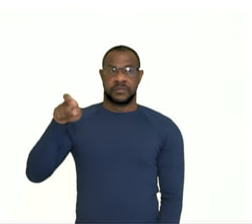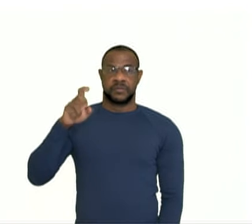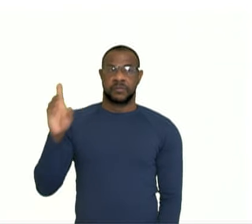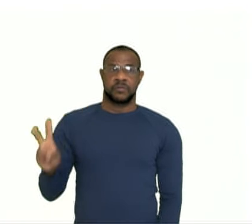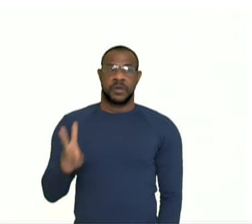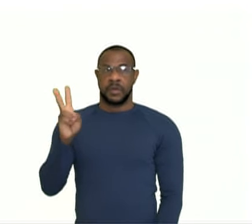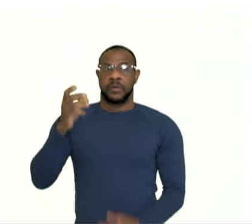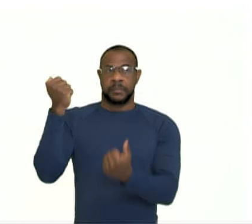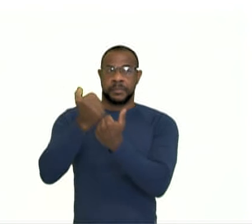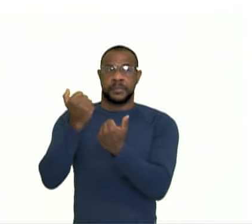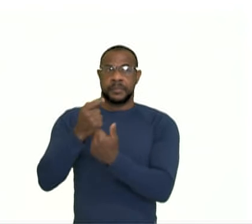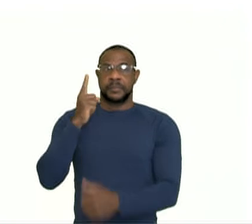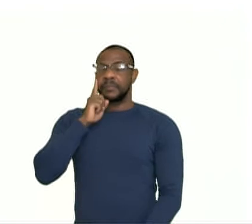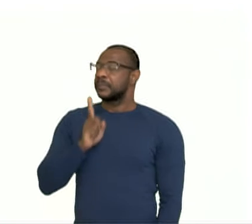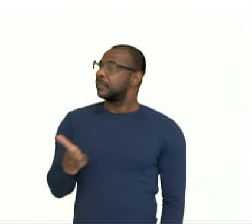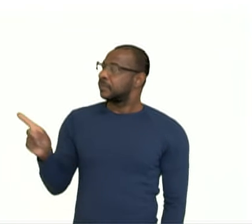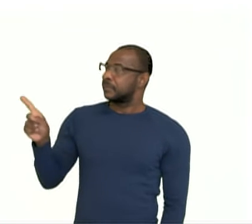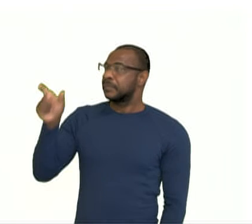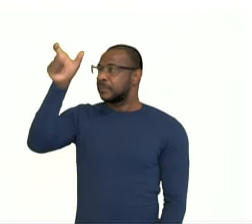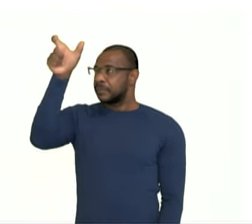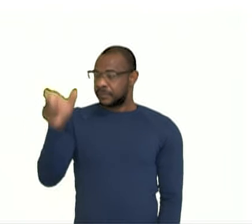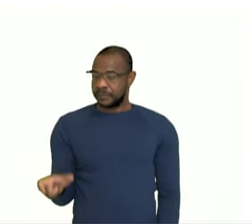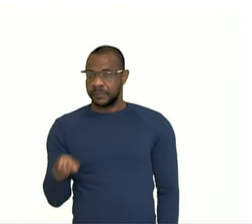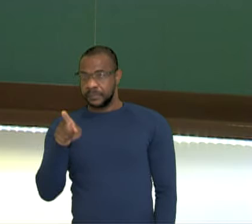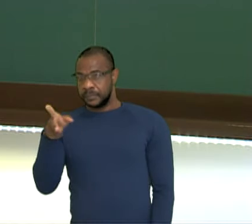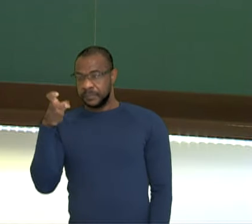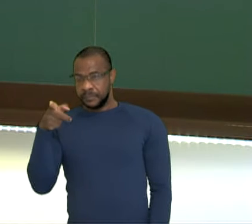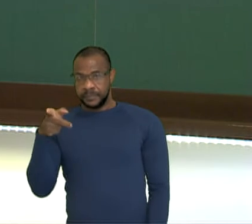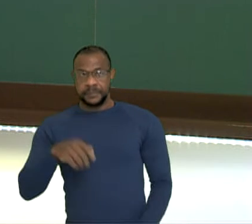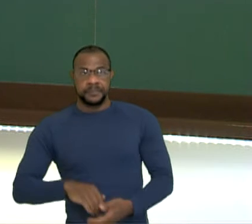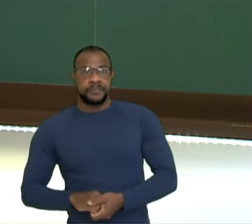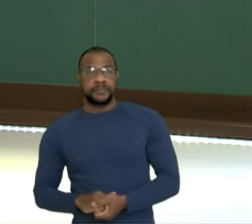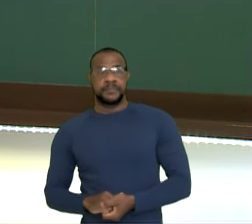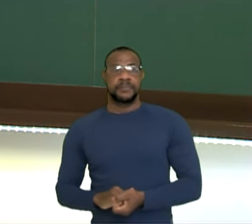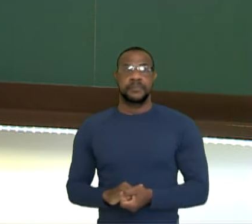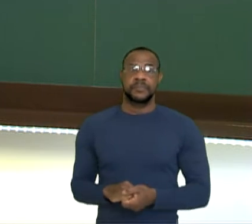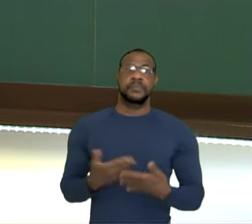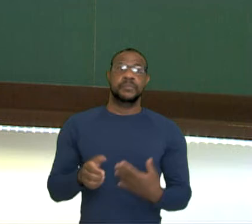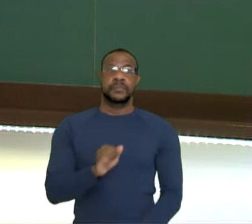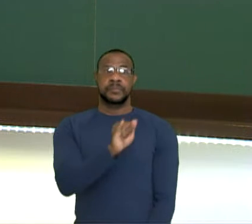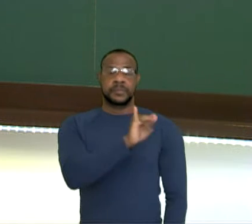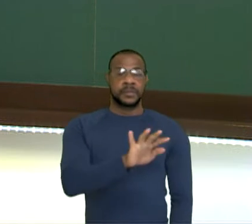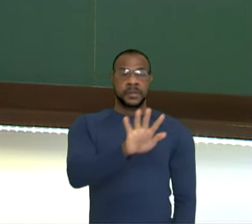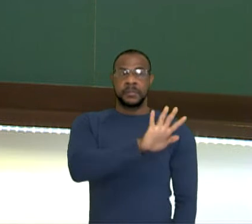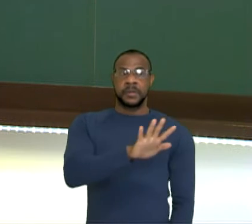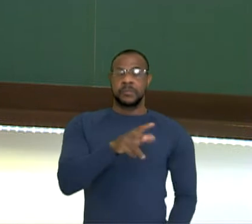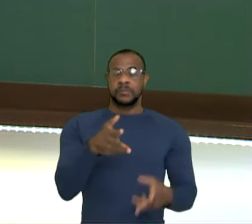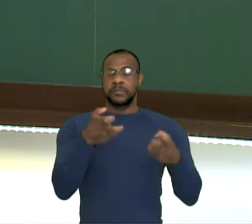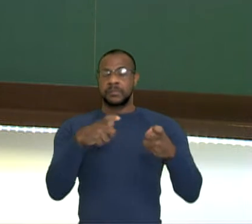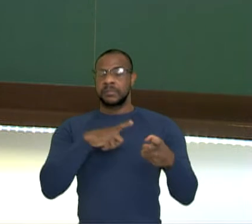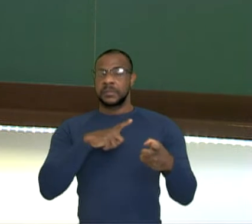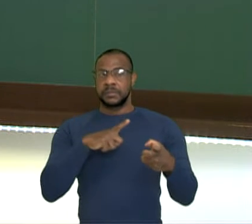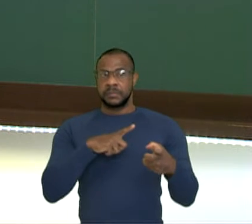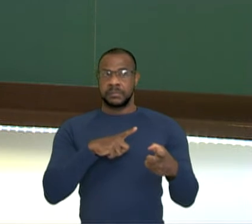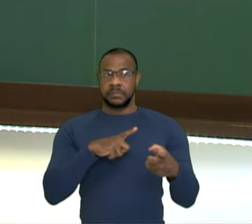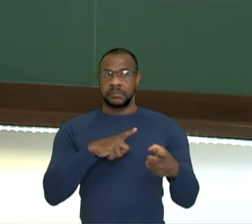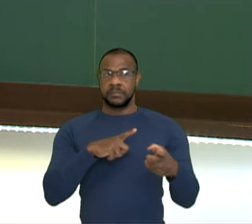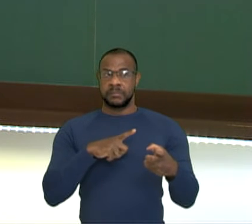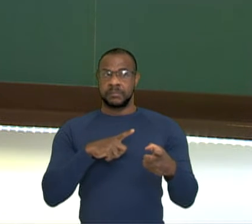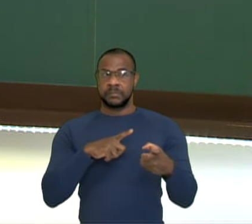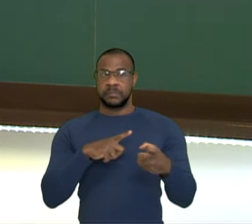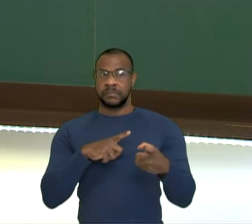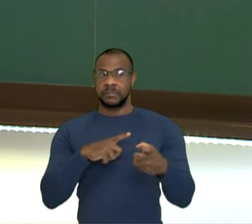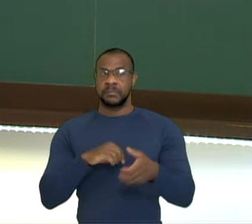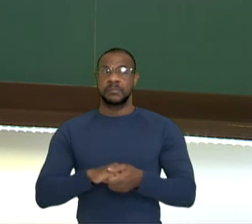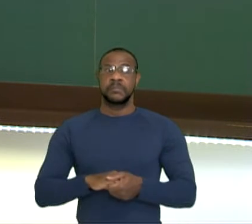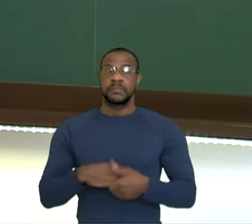ali conforme a nossa tabela está indicando. Qual é a imagem que eu obtive em relação à função 1